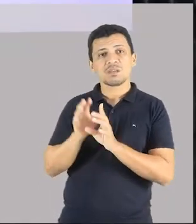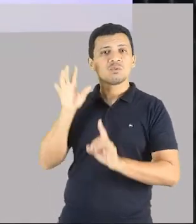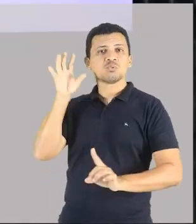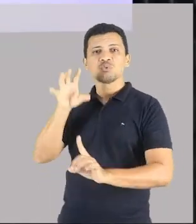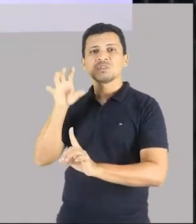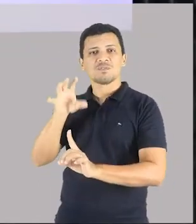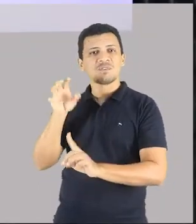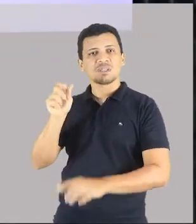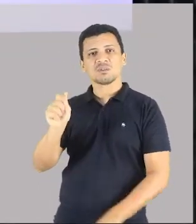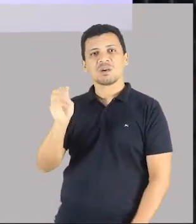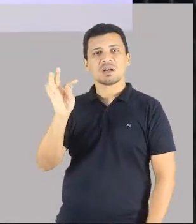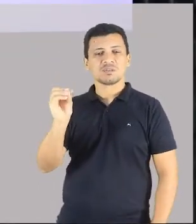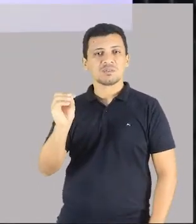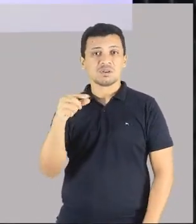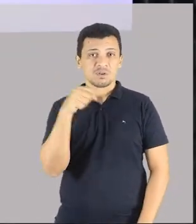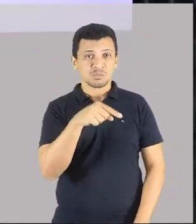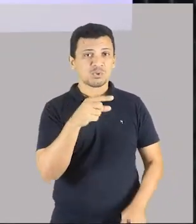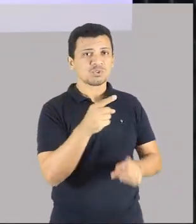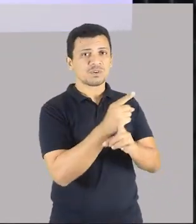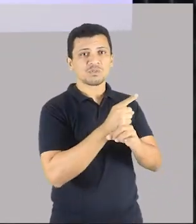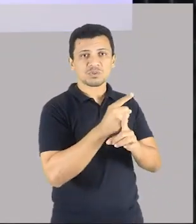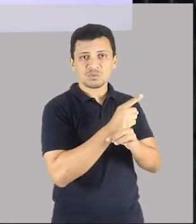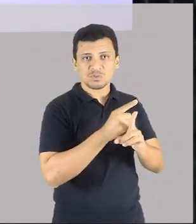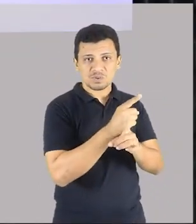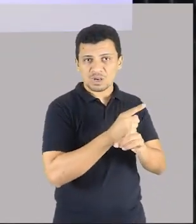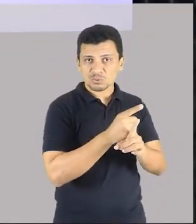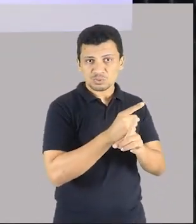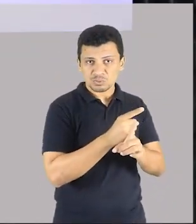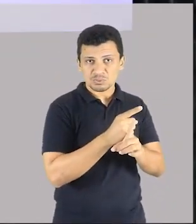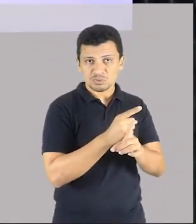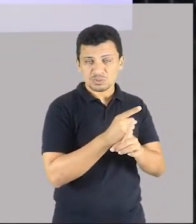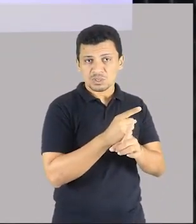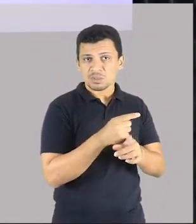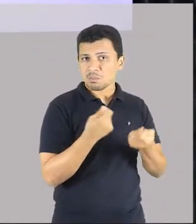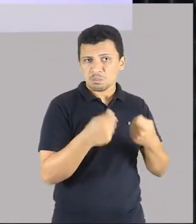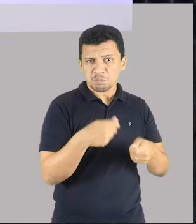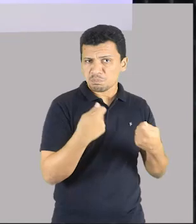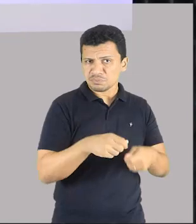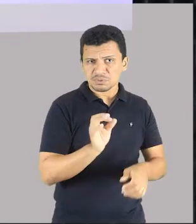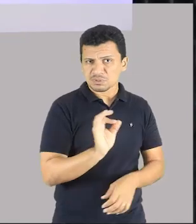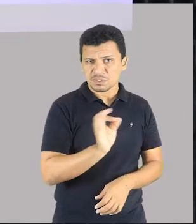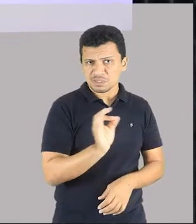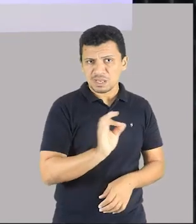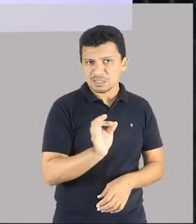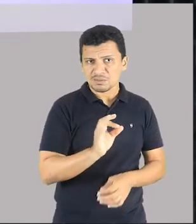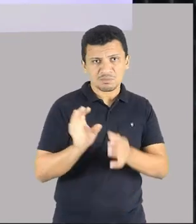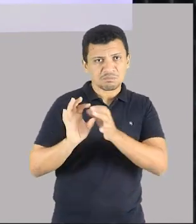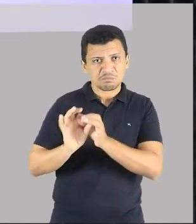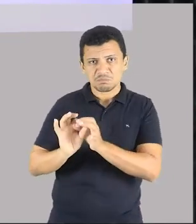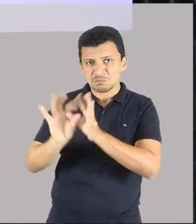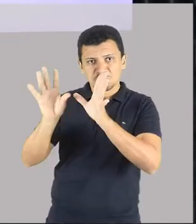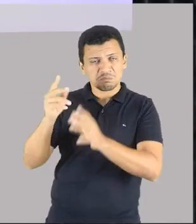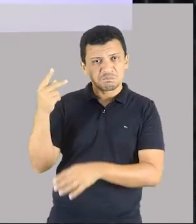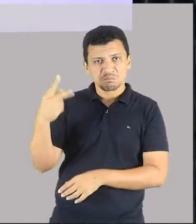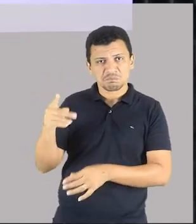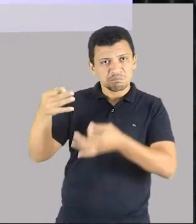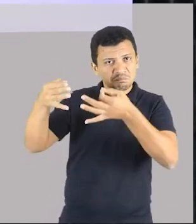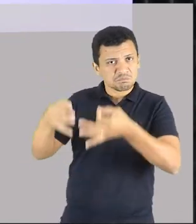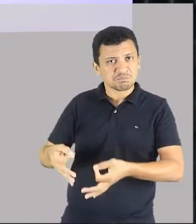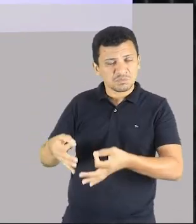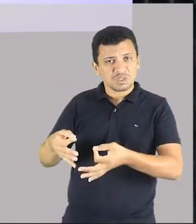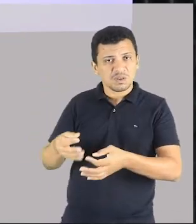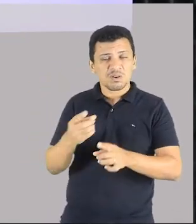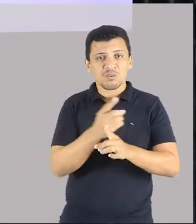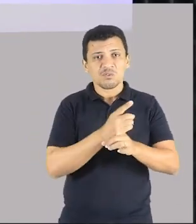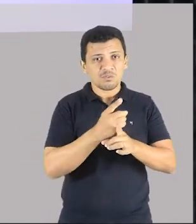ato. Se o motivo for falso, ainda que não precisasse de motivo, ainda que fosse um ato meramente discricionário, se o motivo for